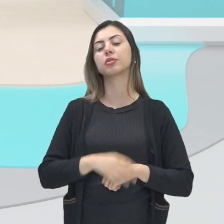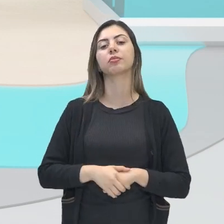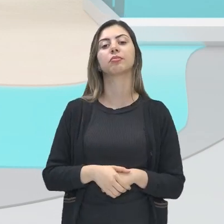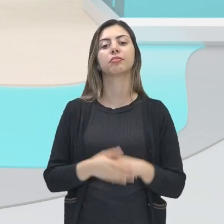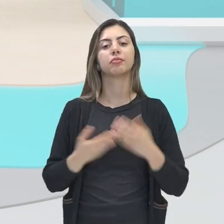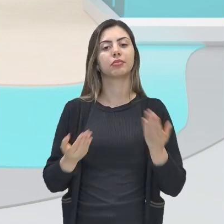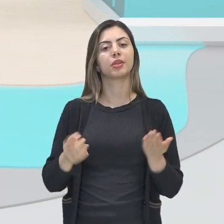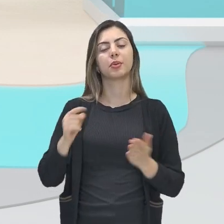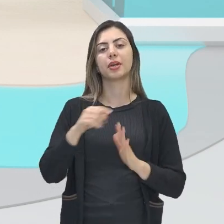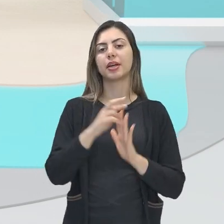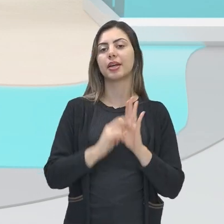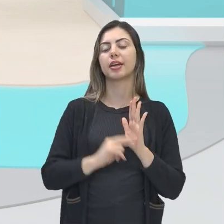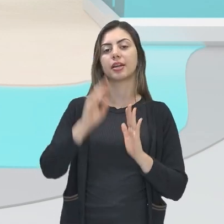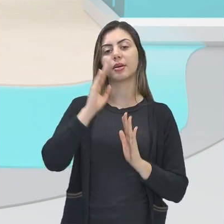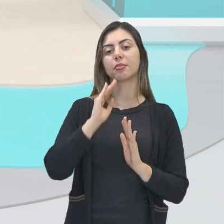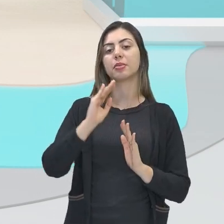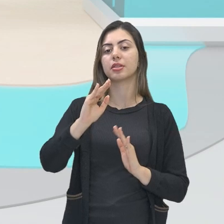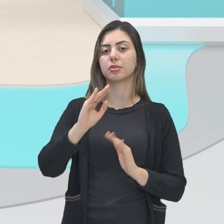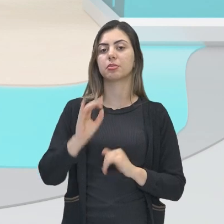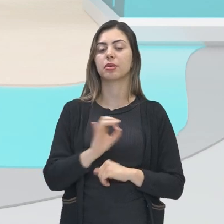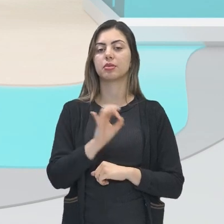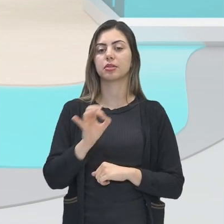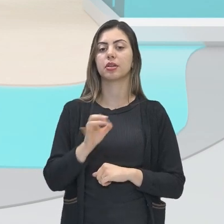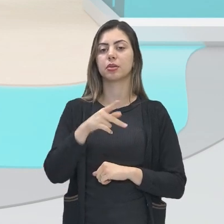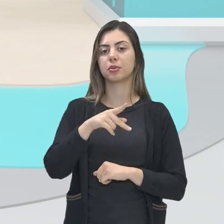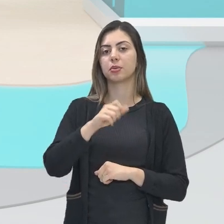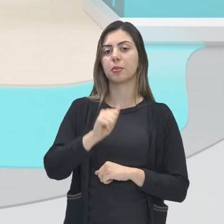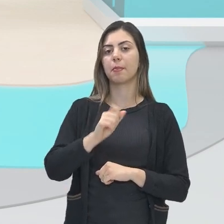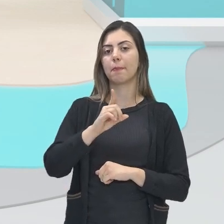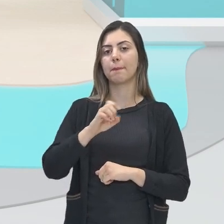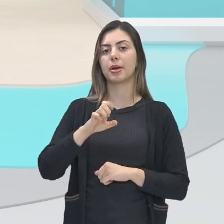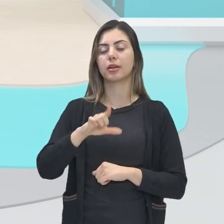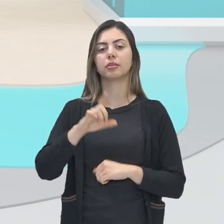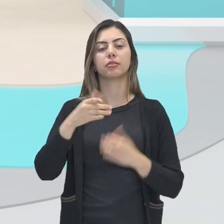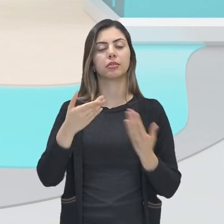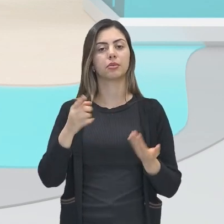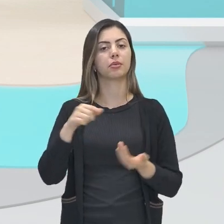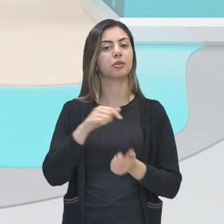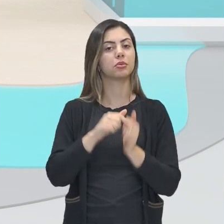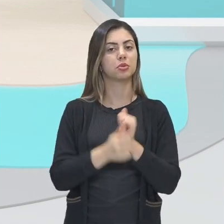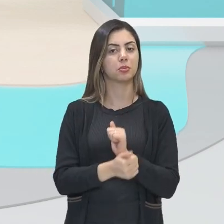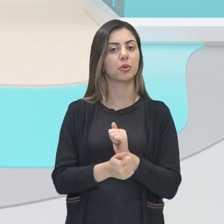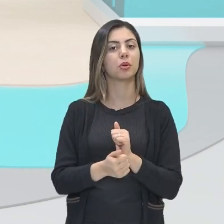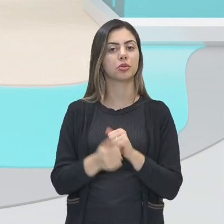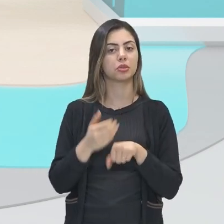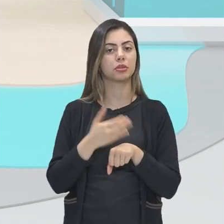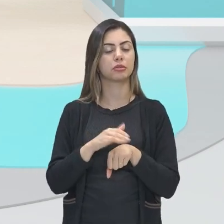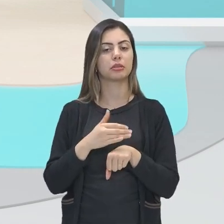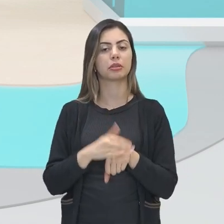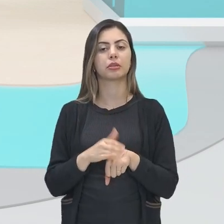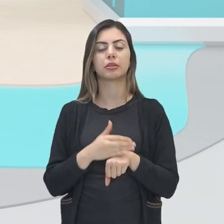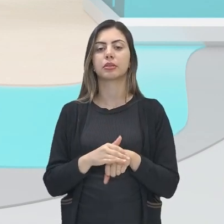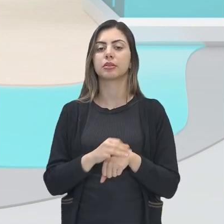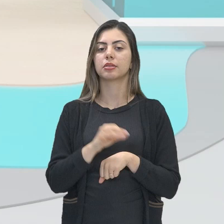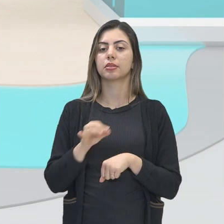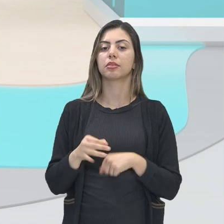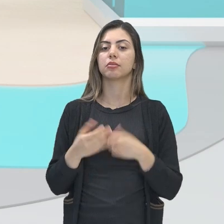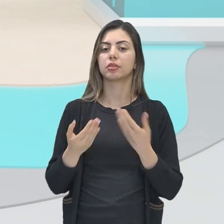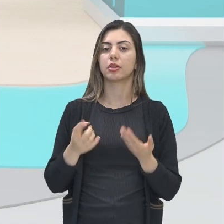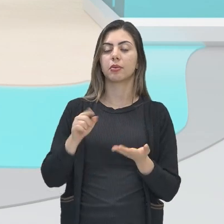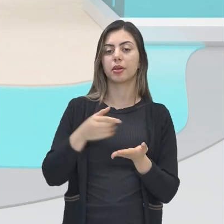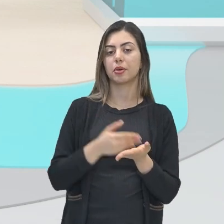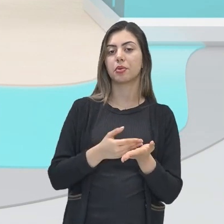as regras principais do pádel. É um esporte bem dinâmico, ele é usado como um esporte de